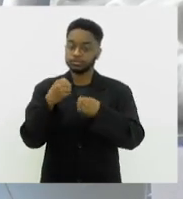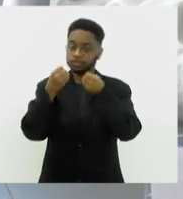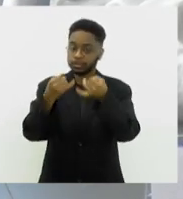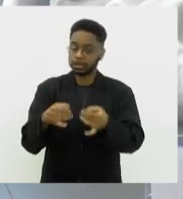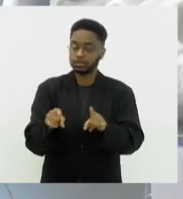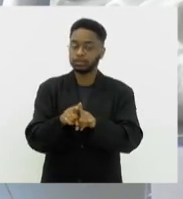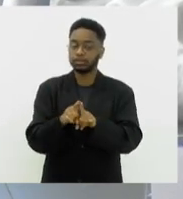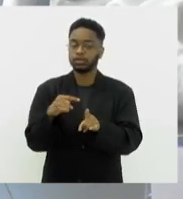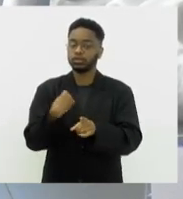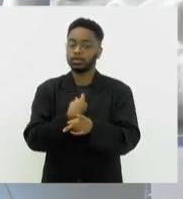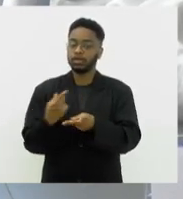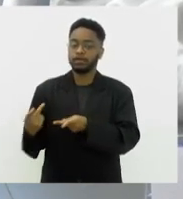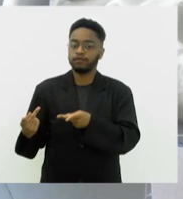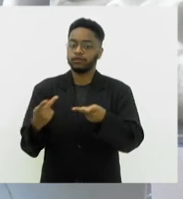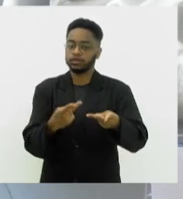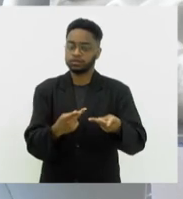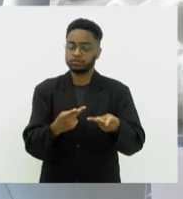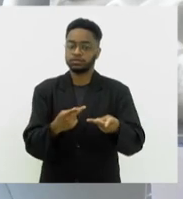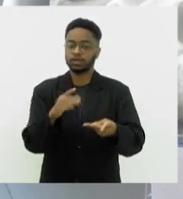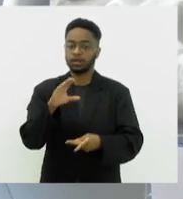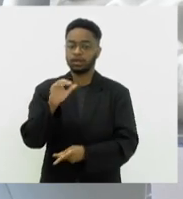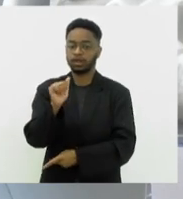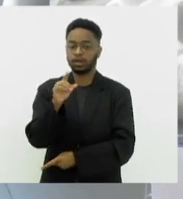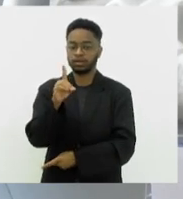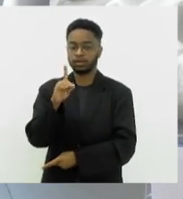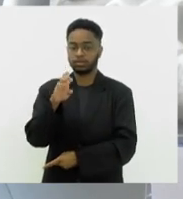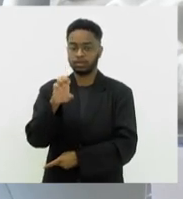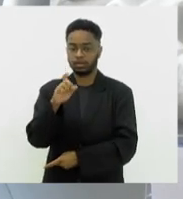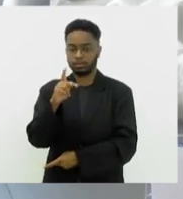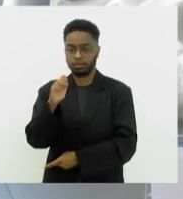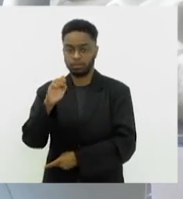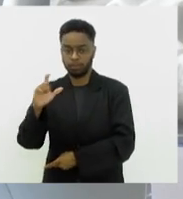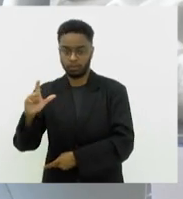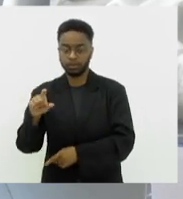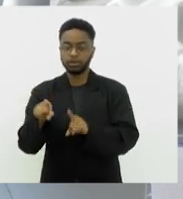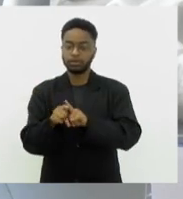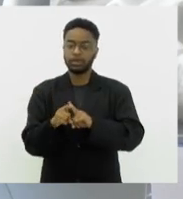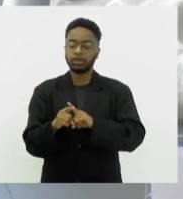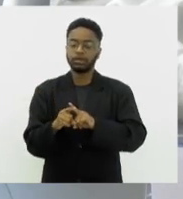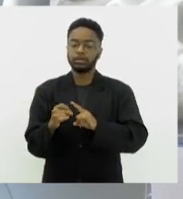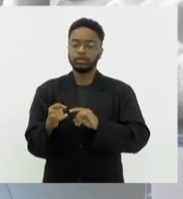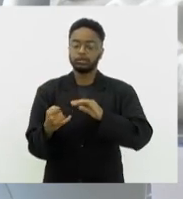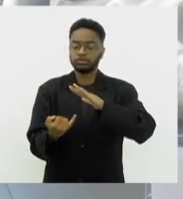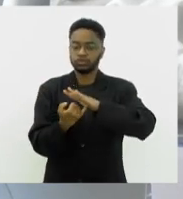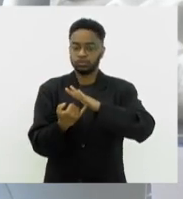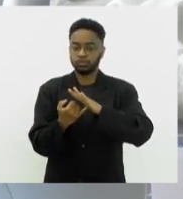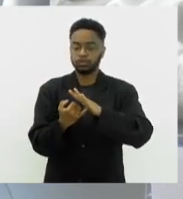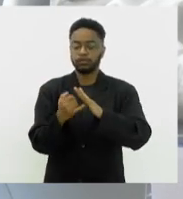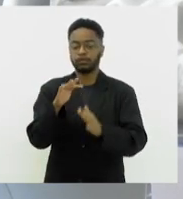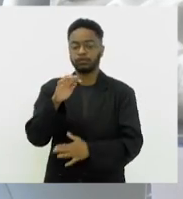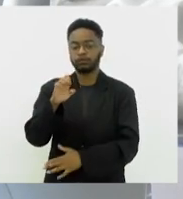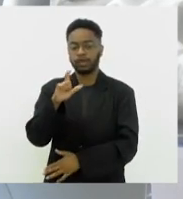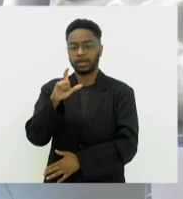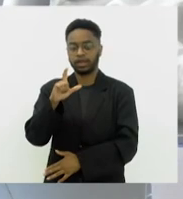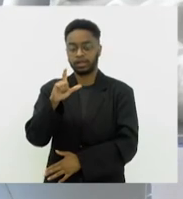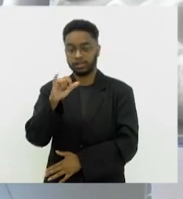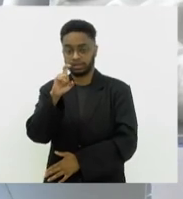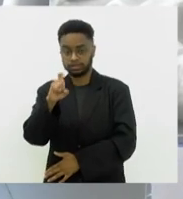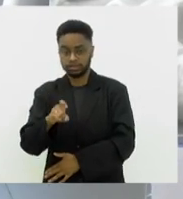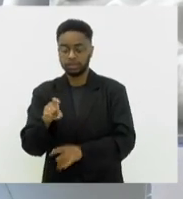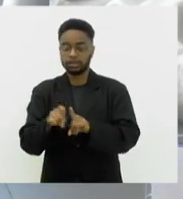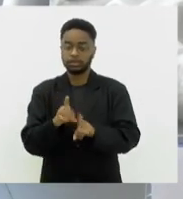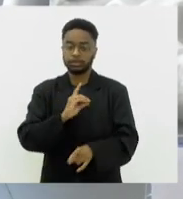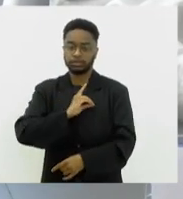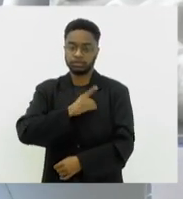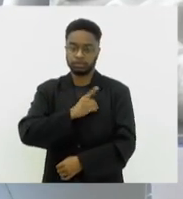visitas técnicas realizadas na Acadepol no Instituto Félix Pacheco e na delegacia de polícia onde foi possível